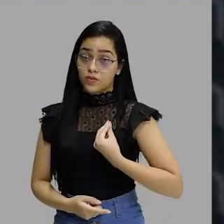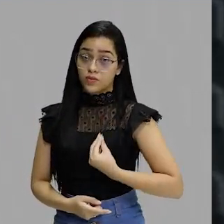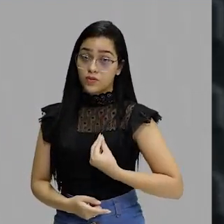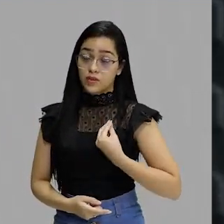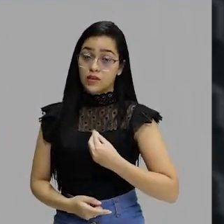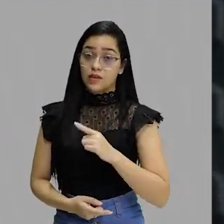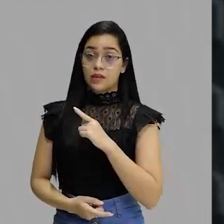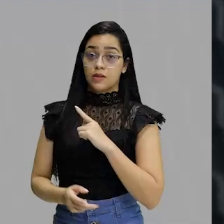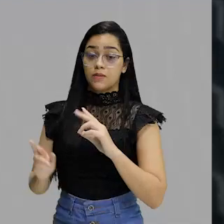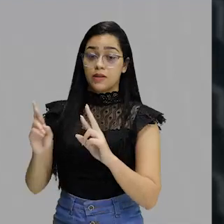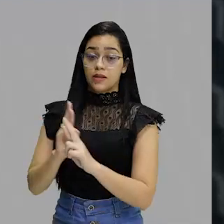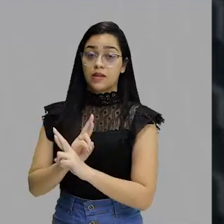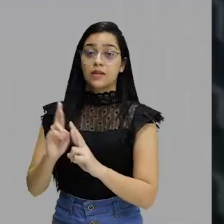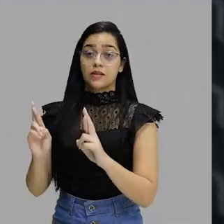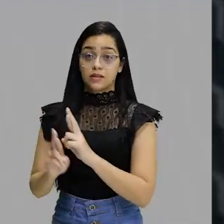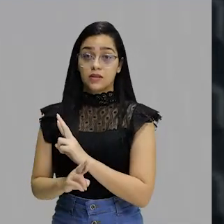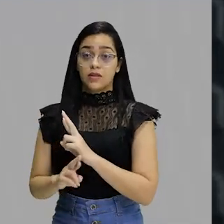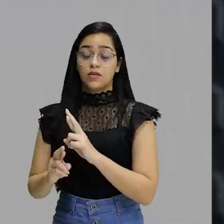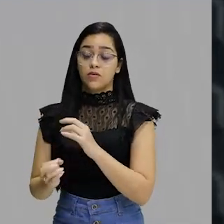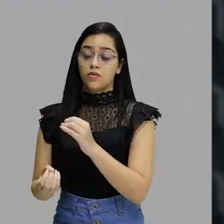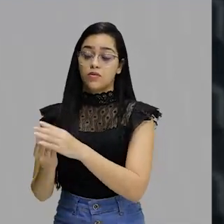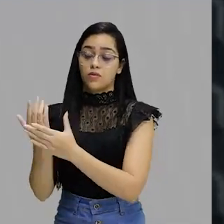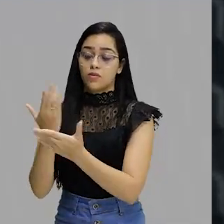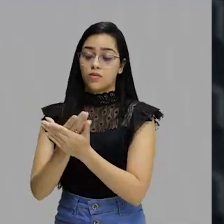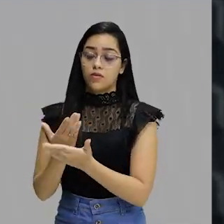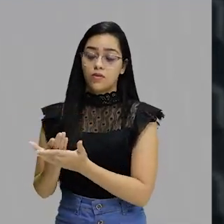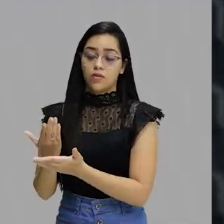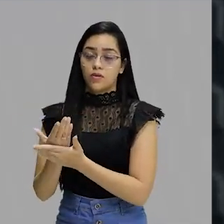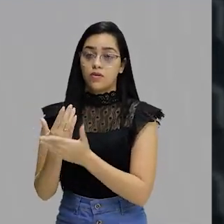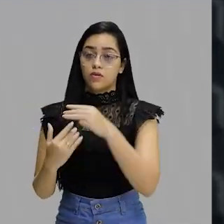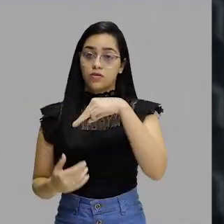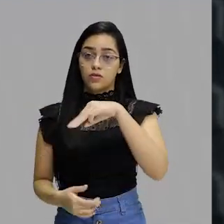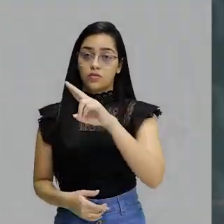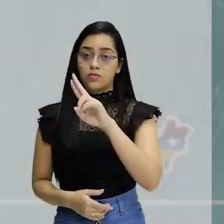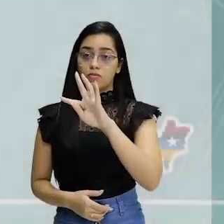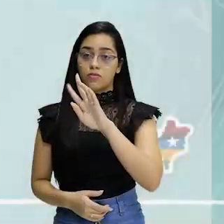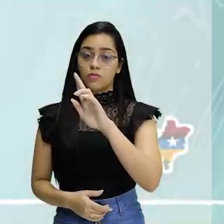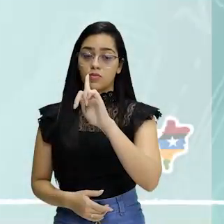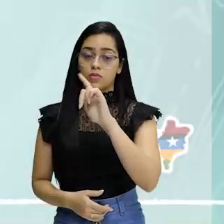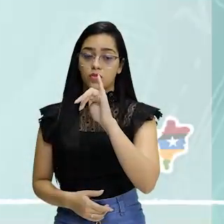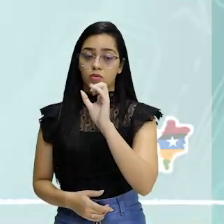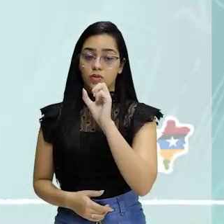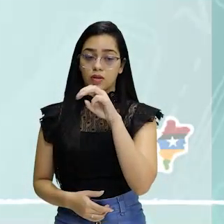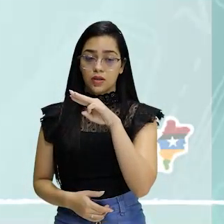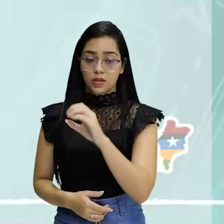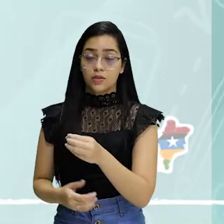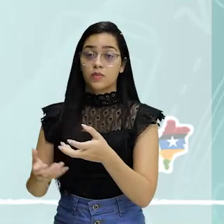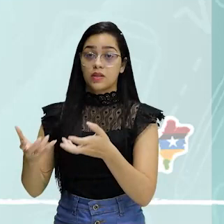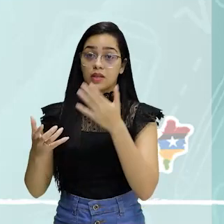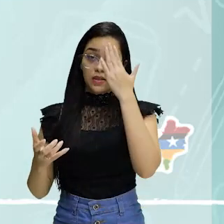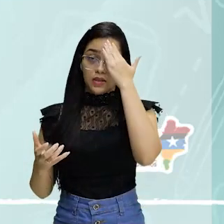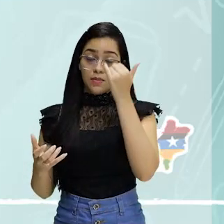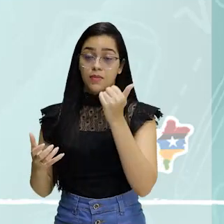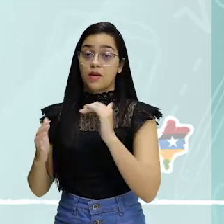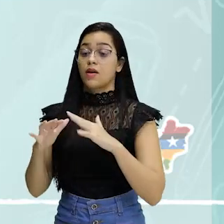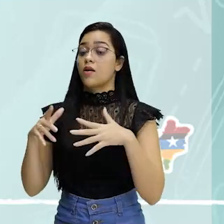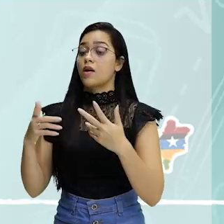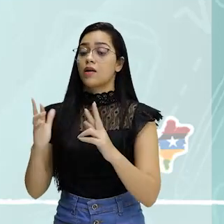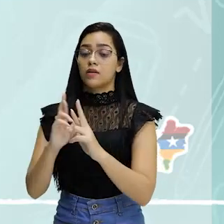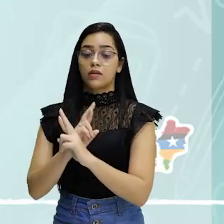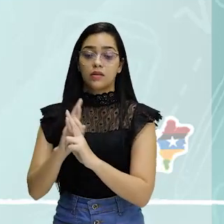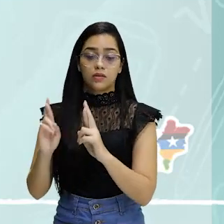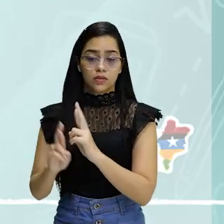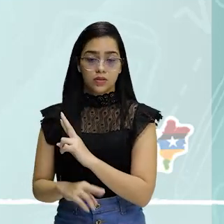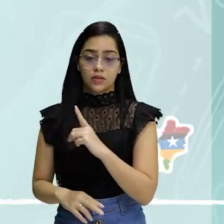nós temos uma relação ecológica de mutualismo. Inclusive, ele quer saber que as relações ecológicas